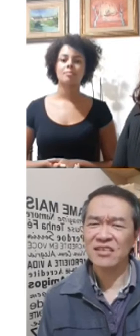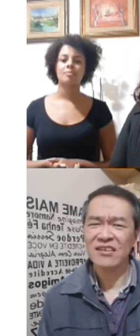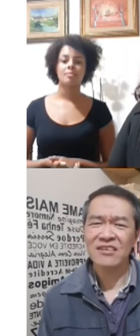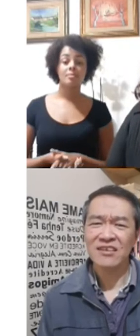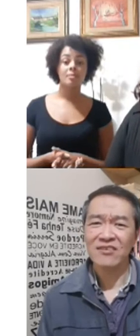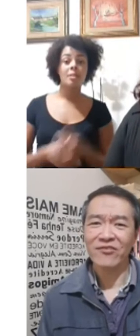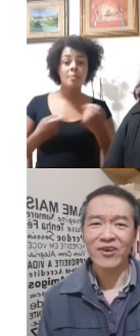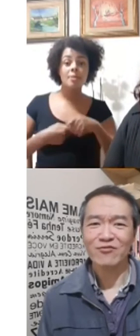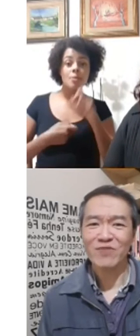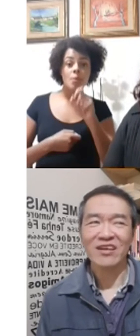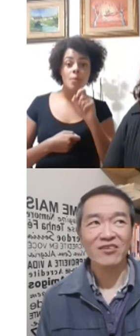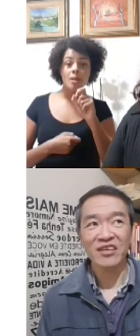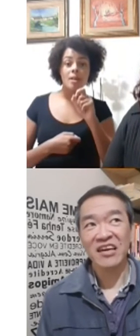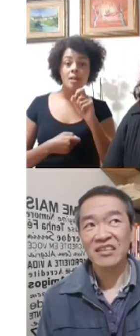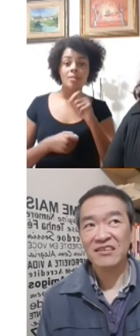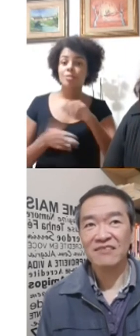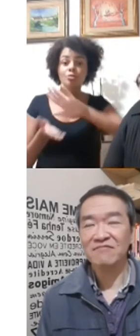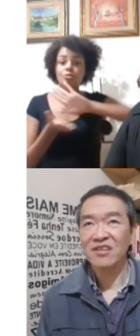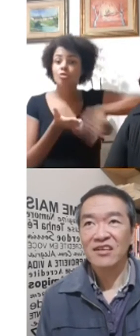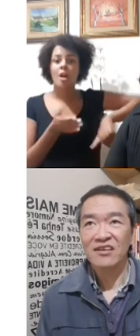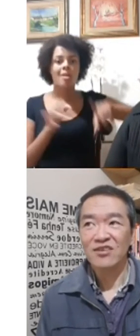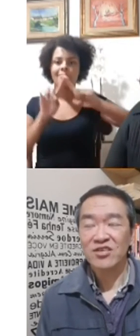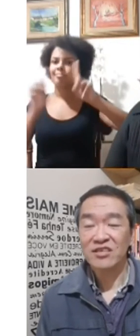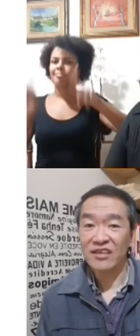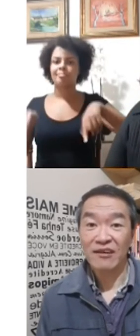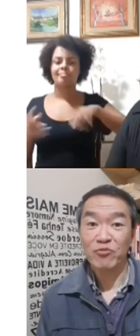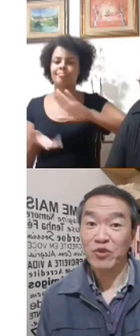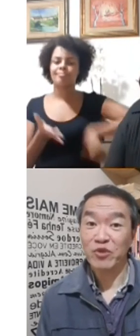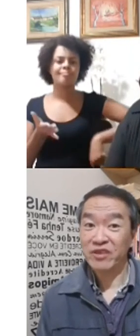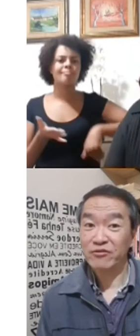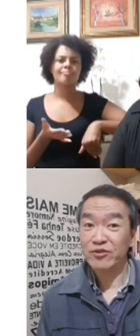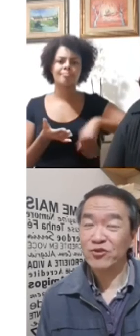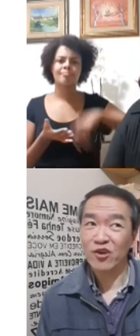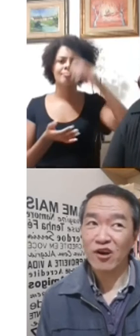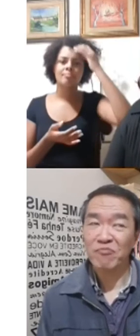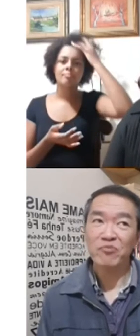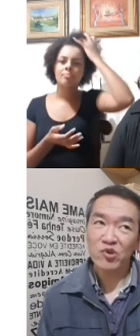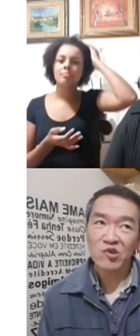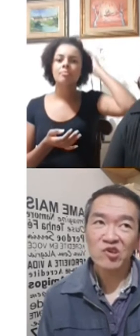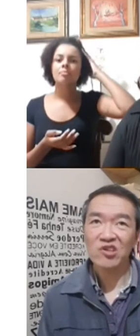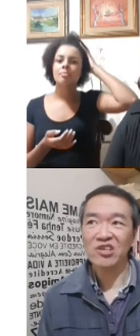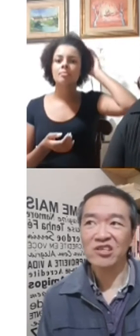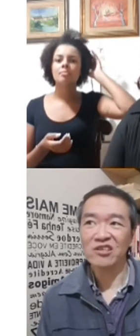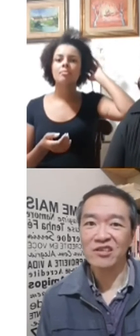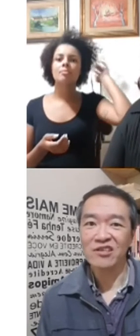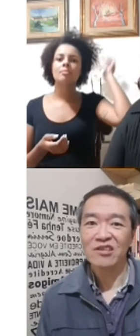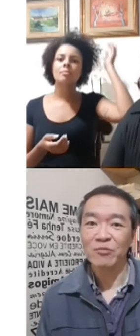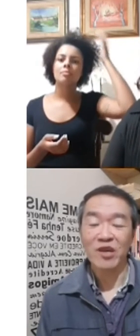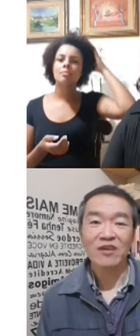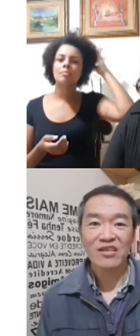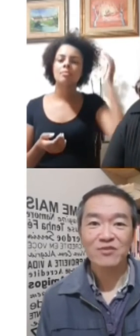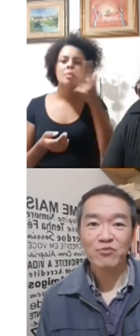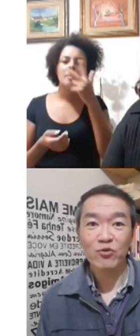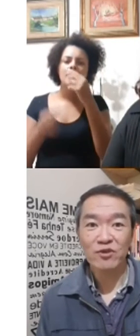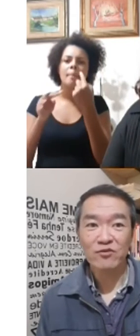devia tirar fora do mercado. É que ainda acho que está proibido só